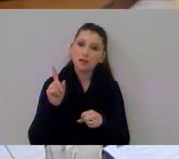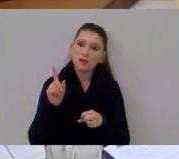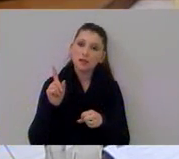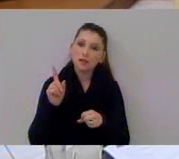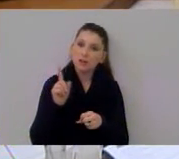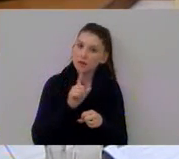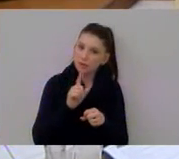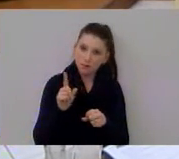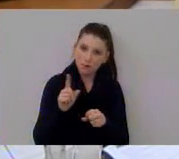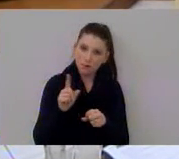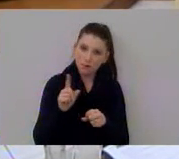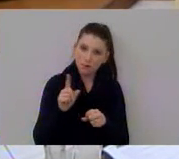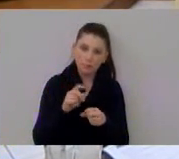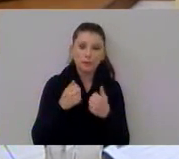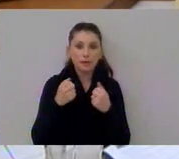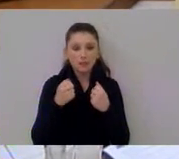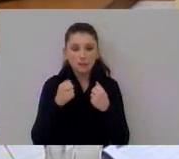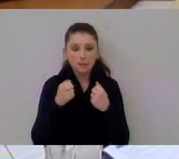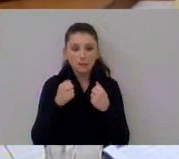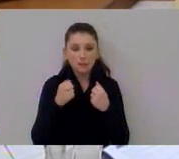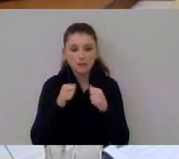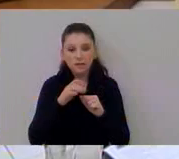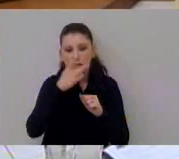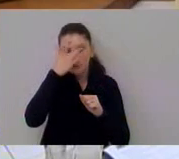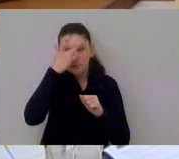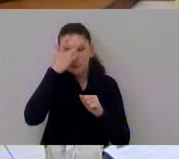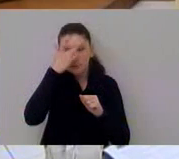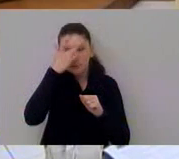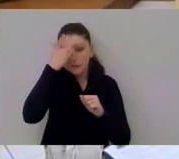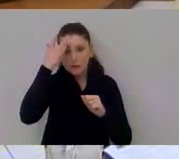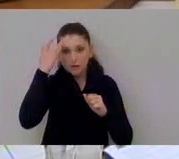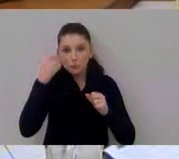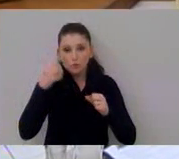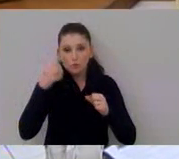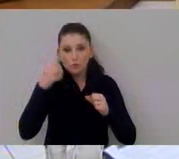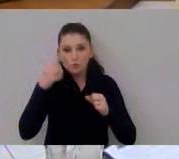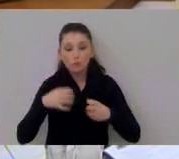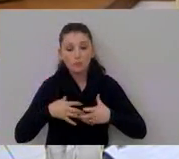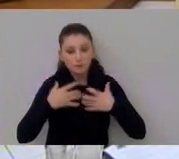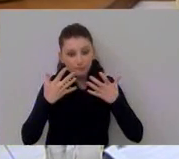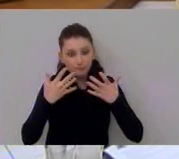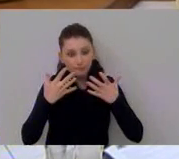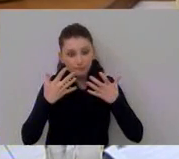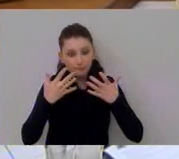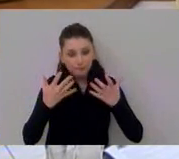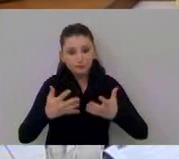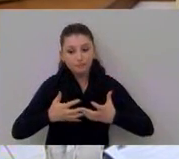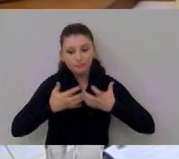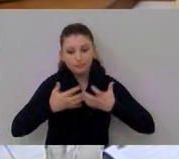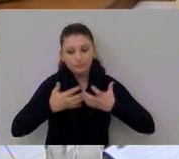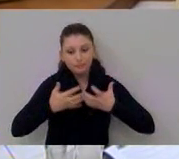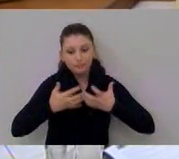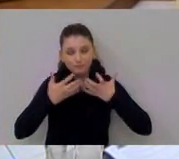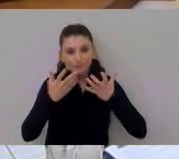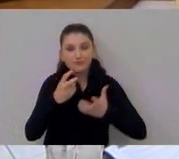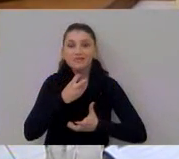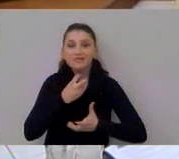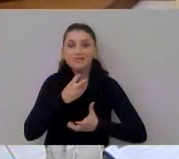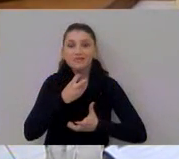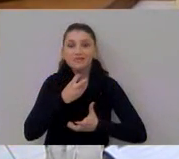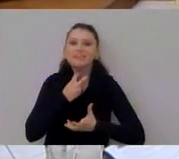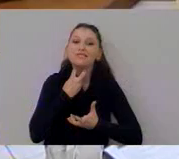o que é necessário. O controle social é justamente isso.